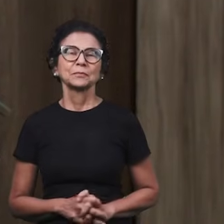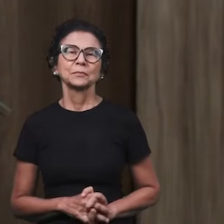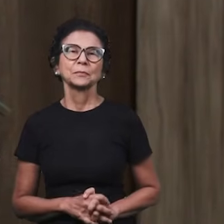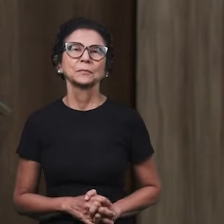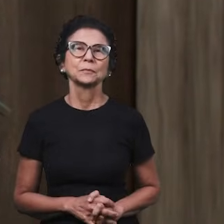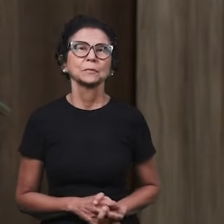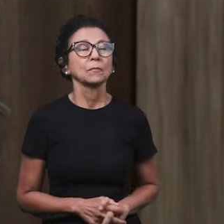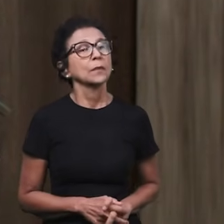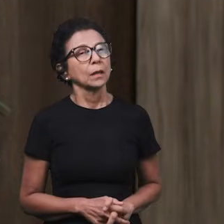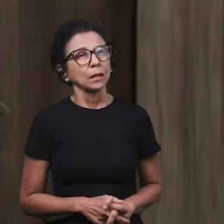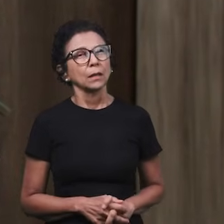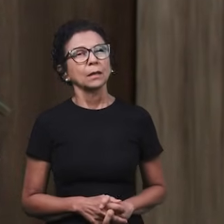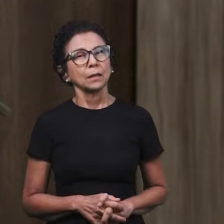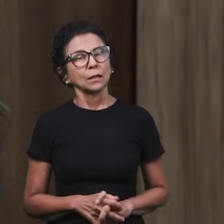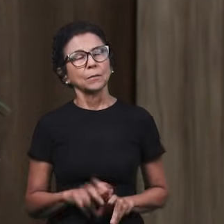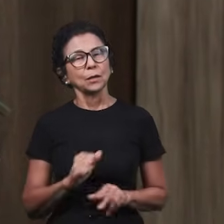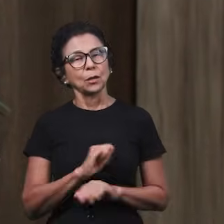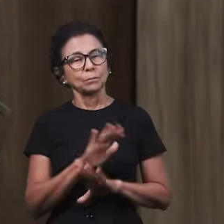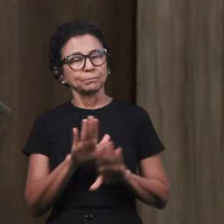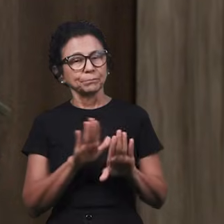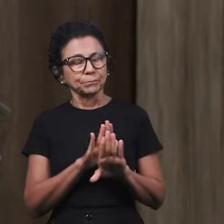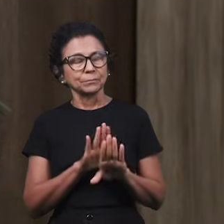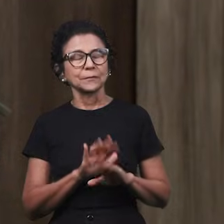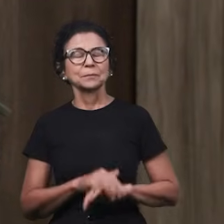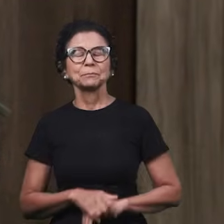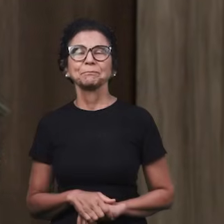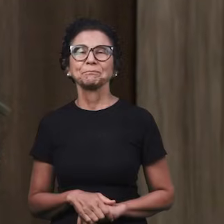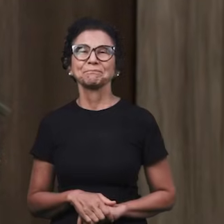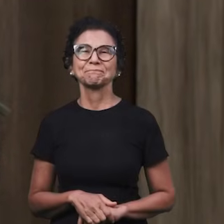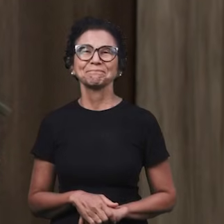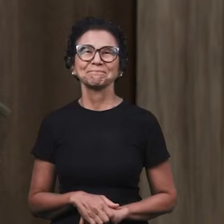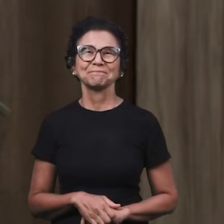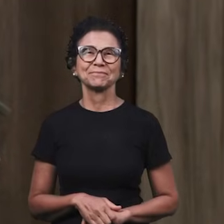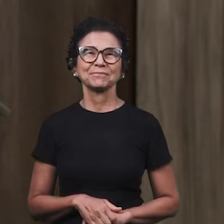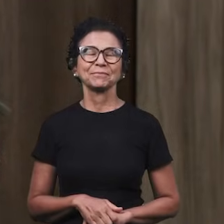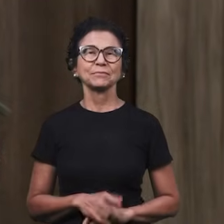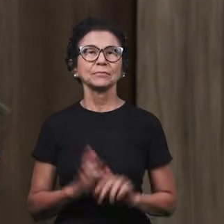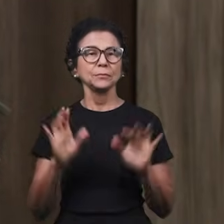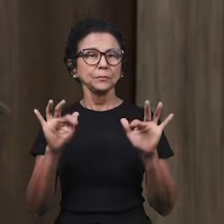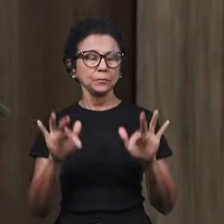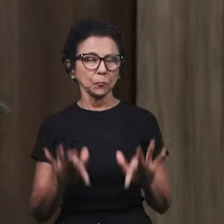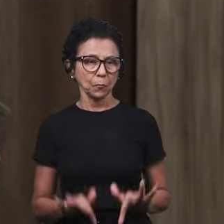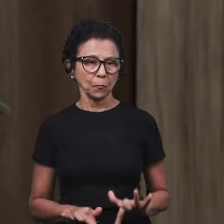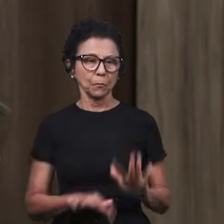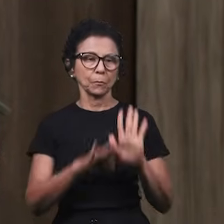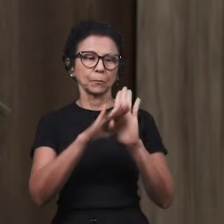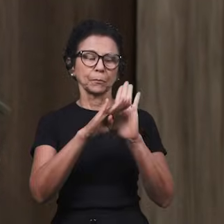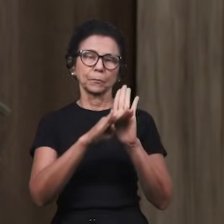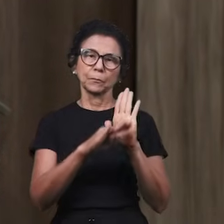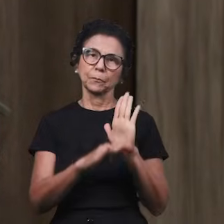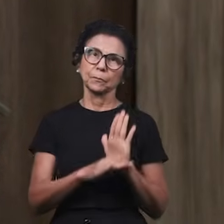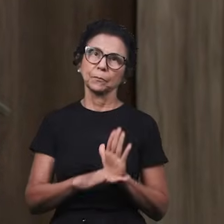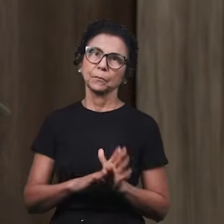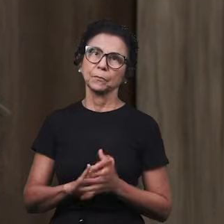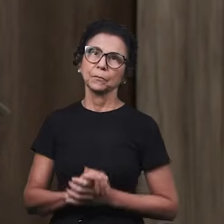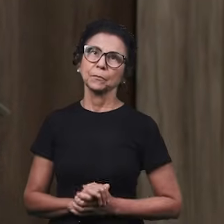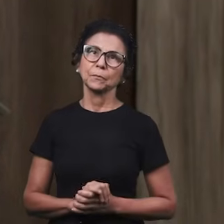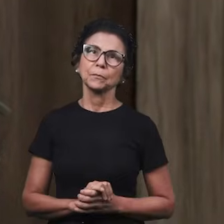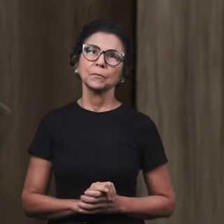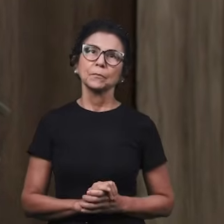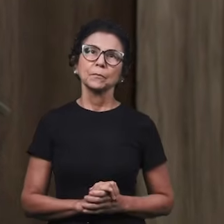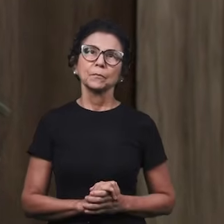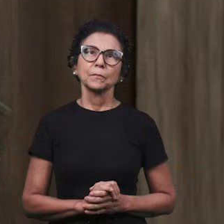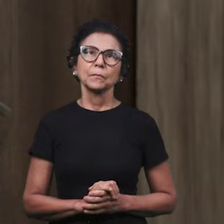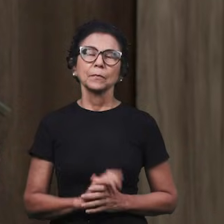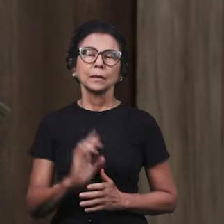escondida quando a gente é muito exposto. Então, hoje nós vamos finalizando esse programa, mas a gente volta nos próximos, aí a gente começa